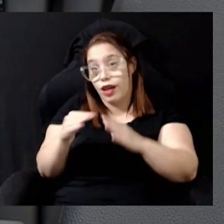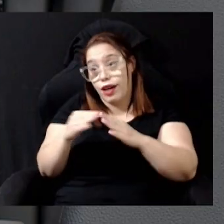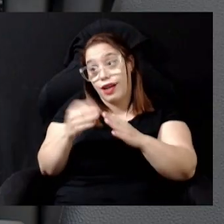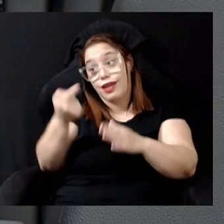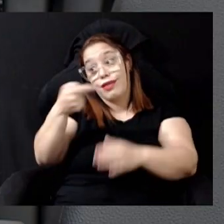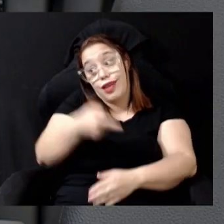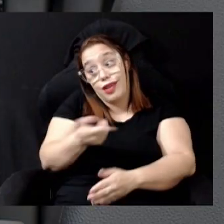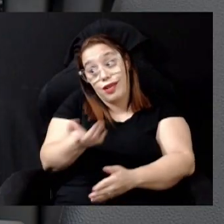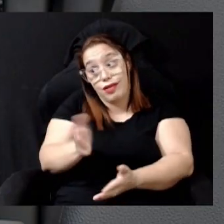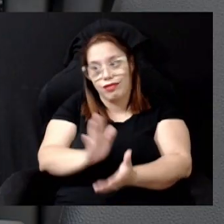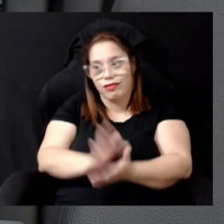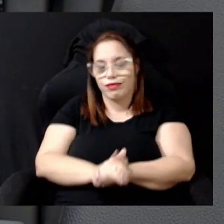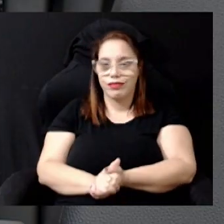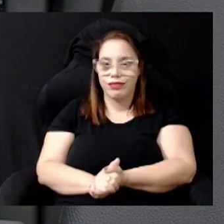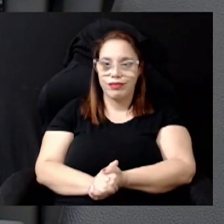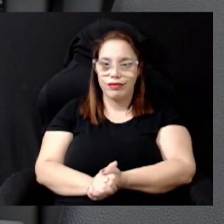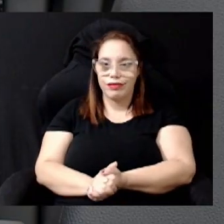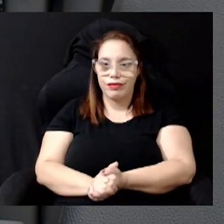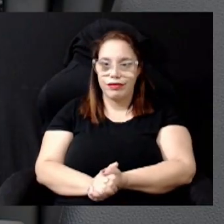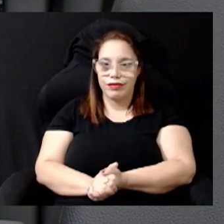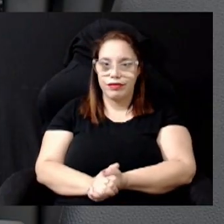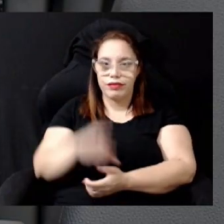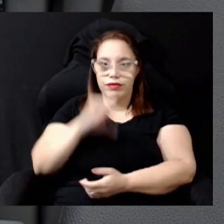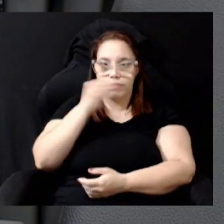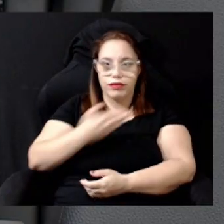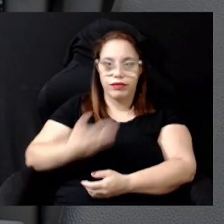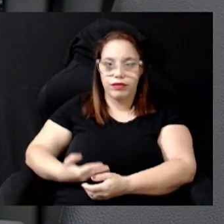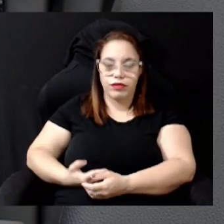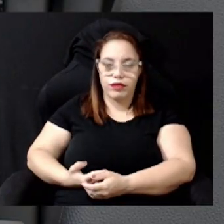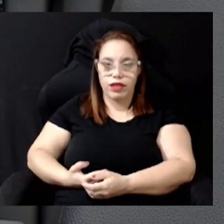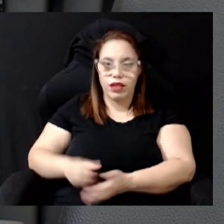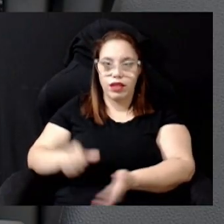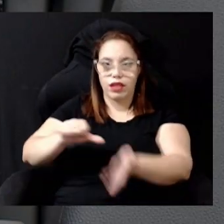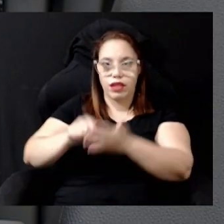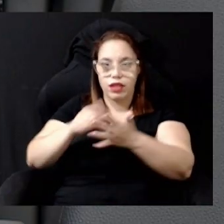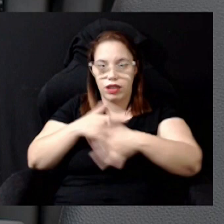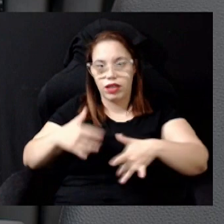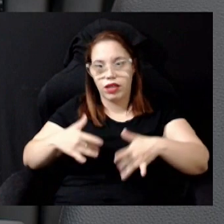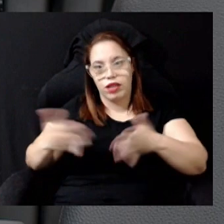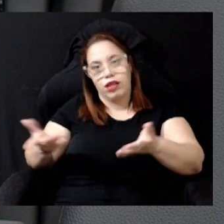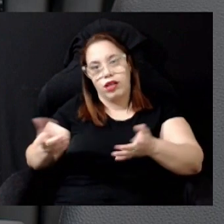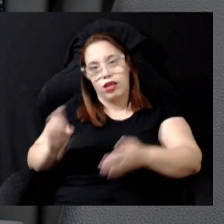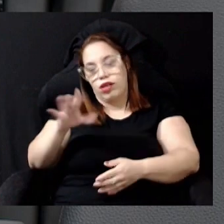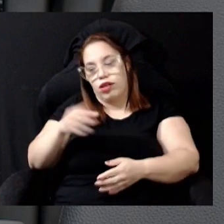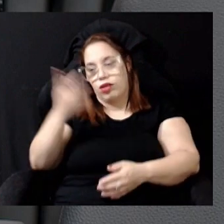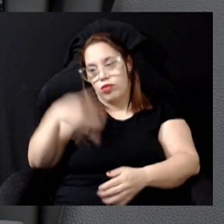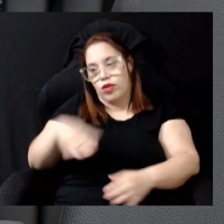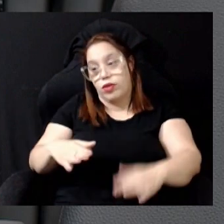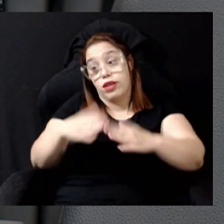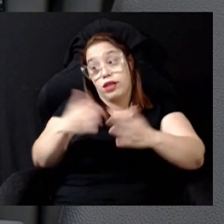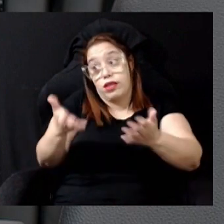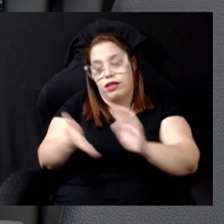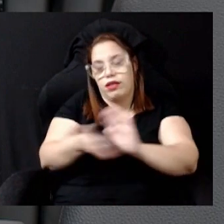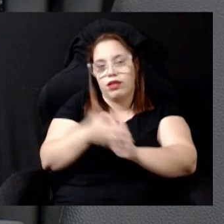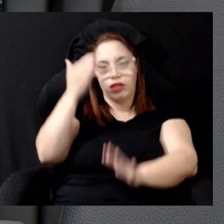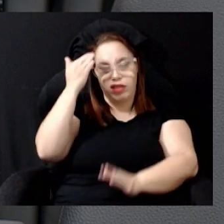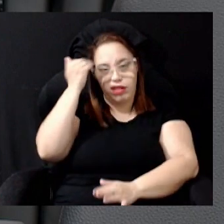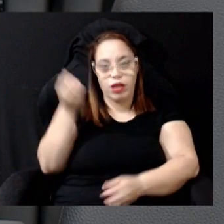vezes o servidor fica mais tempo na unidade do que na sua própria casa. Então, ele sabe como